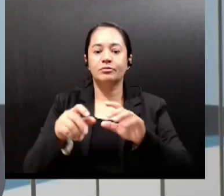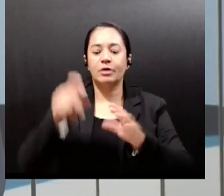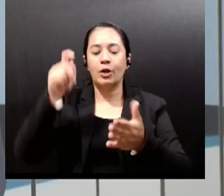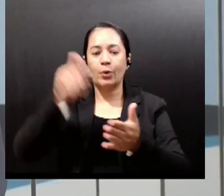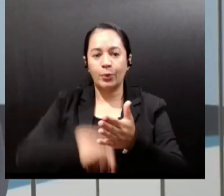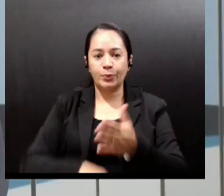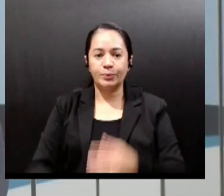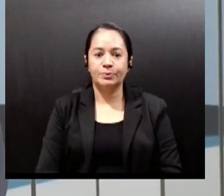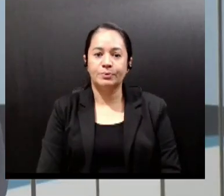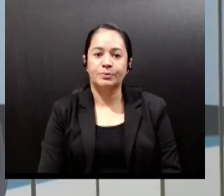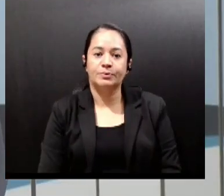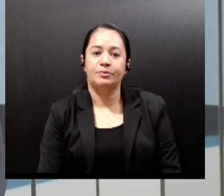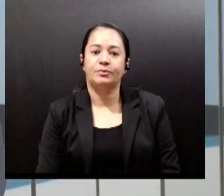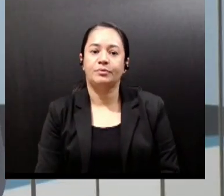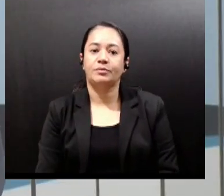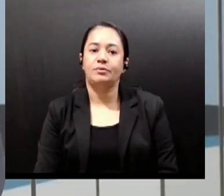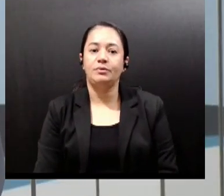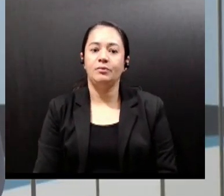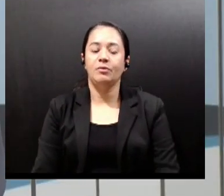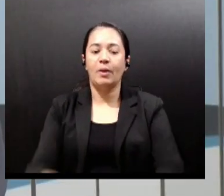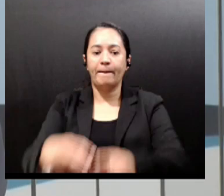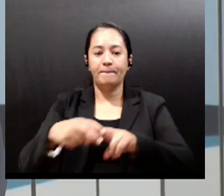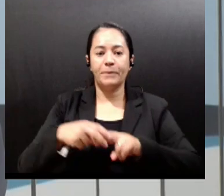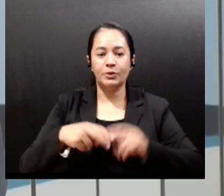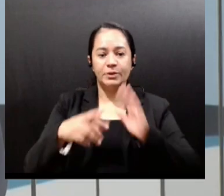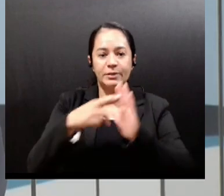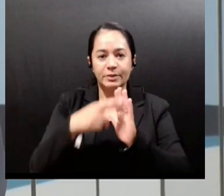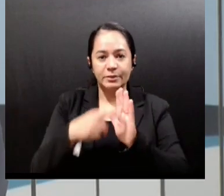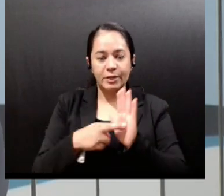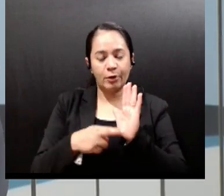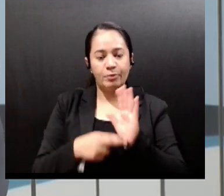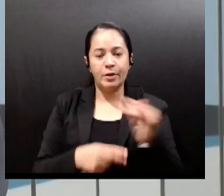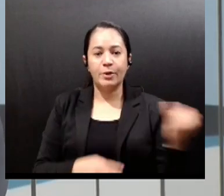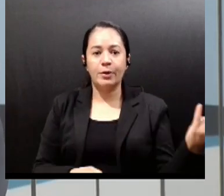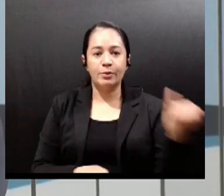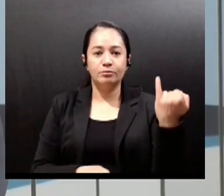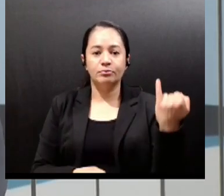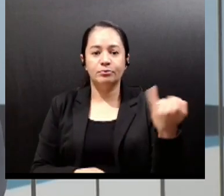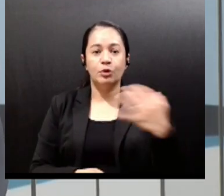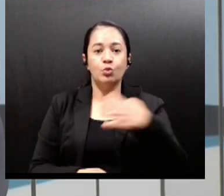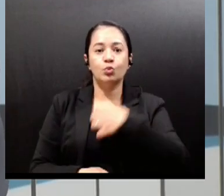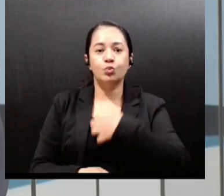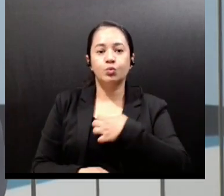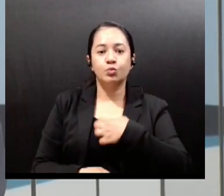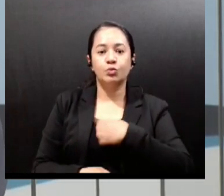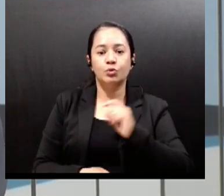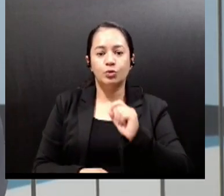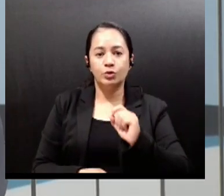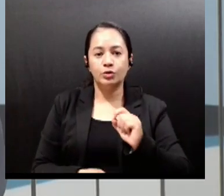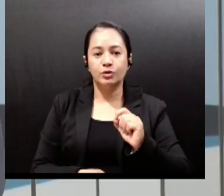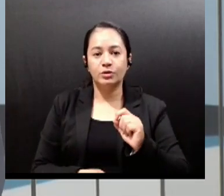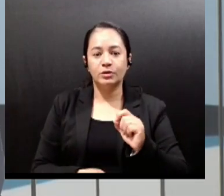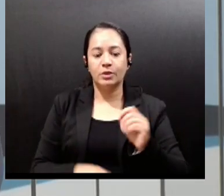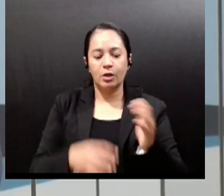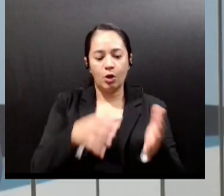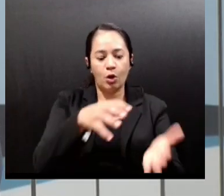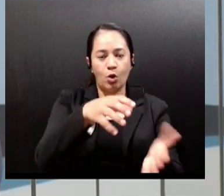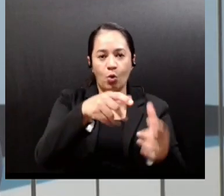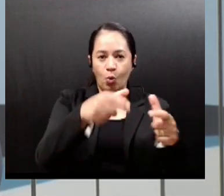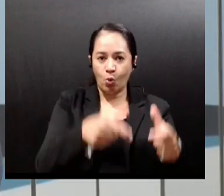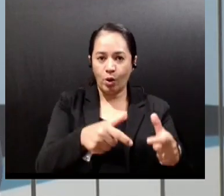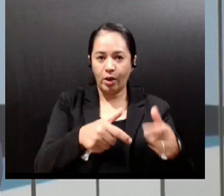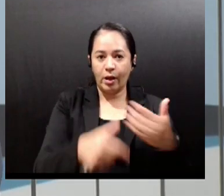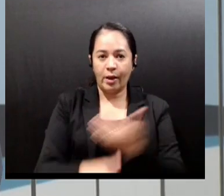que a regulamentação ela é tão importante, porque é o modo com que o órgão público, no caso de Campinas,